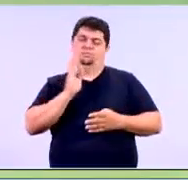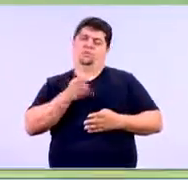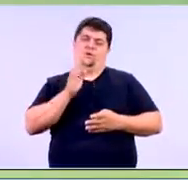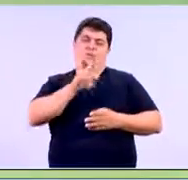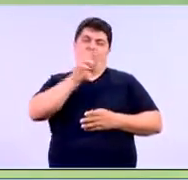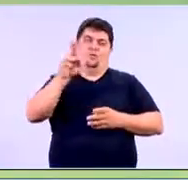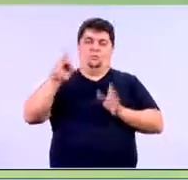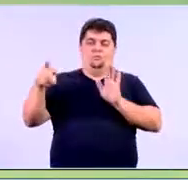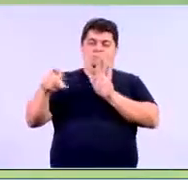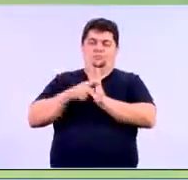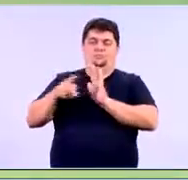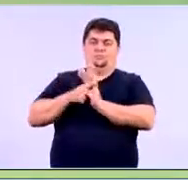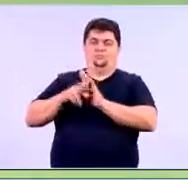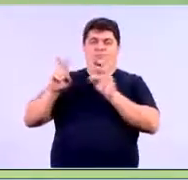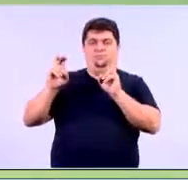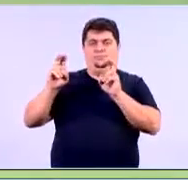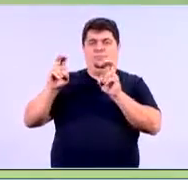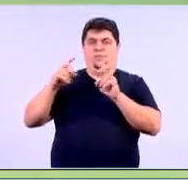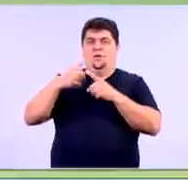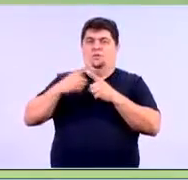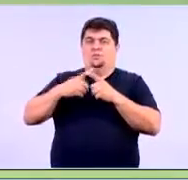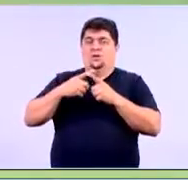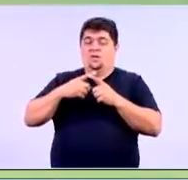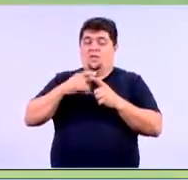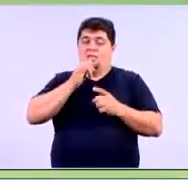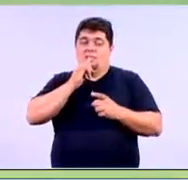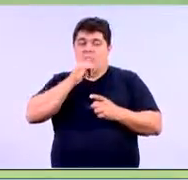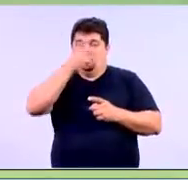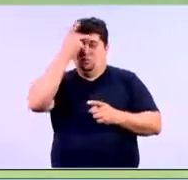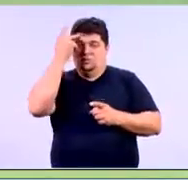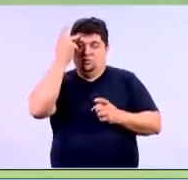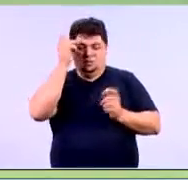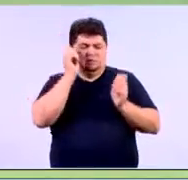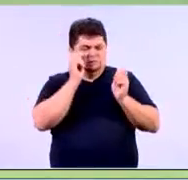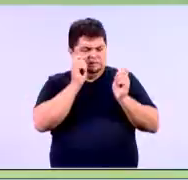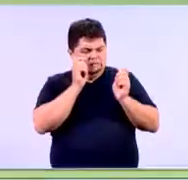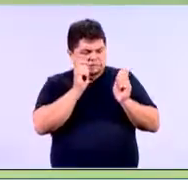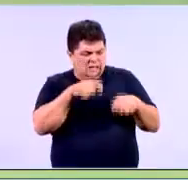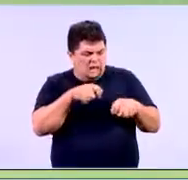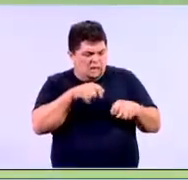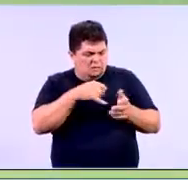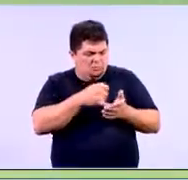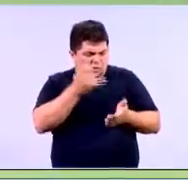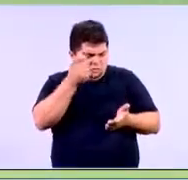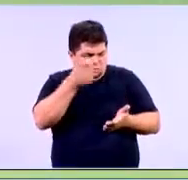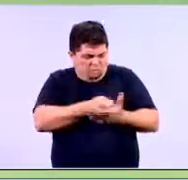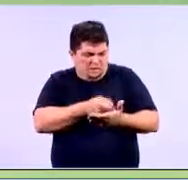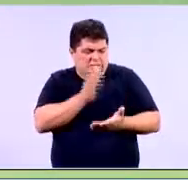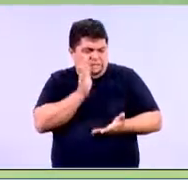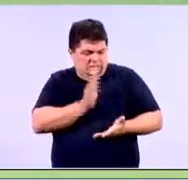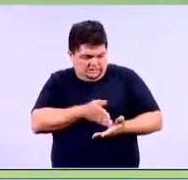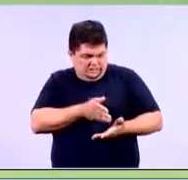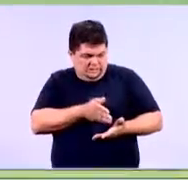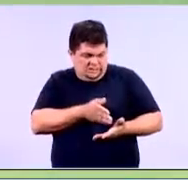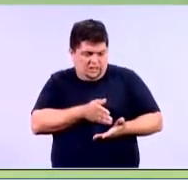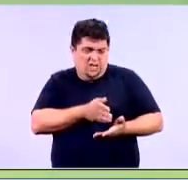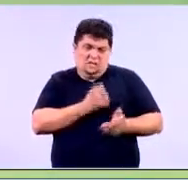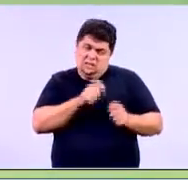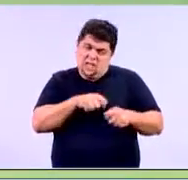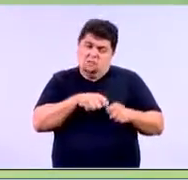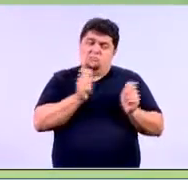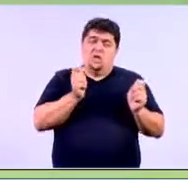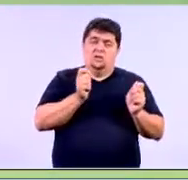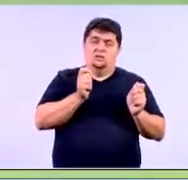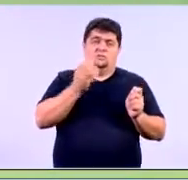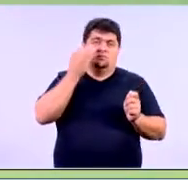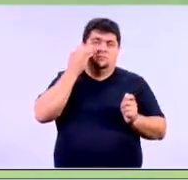autoexplicativo. Por quê? Depende da capacidade do contribuinte em tributar. Porém, vamos dar uma analisada no artigo